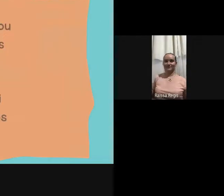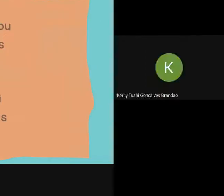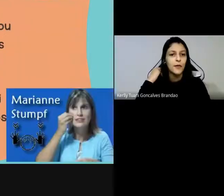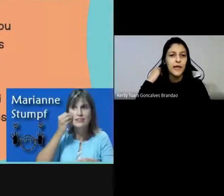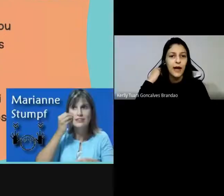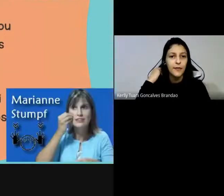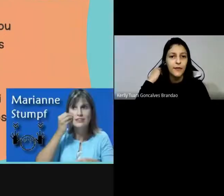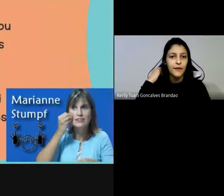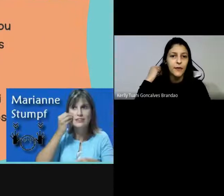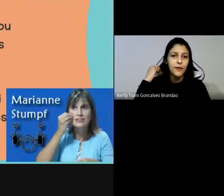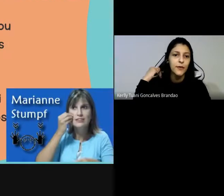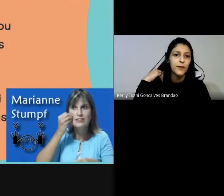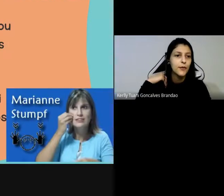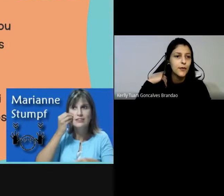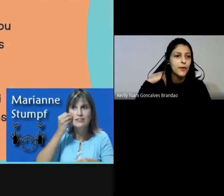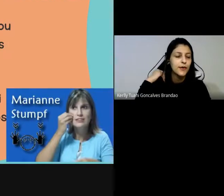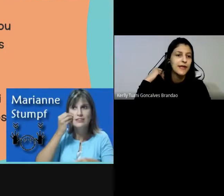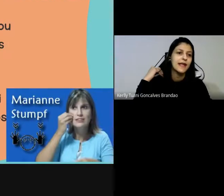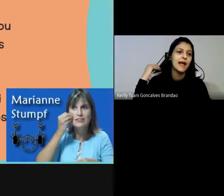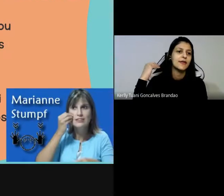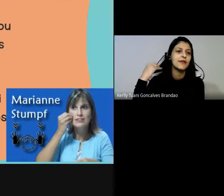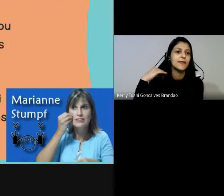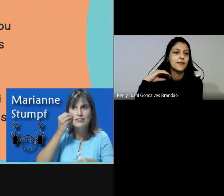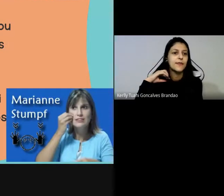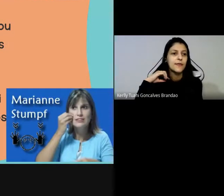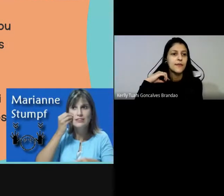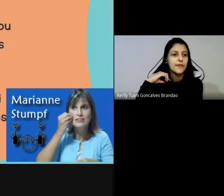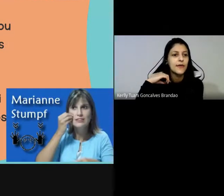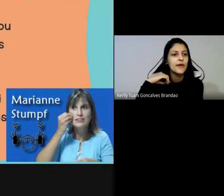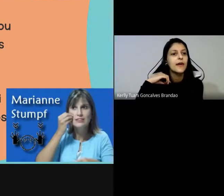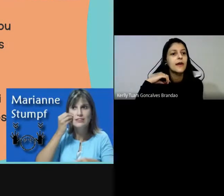Você pode voltar, por favor, o outro slide?